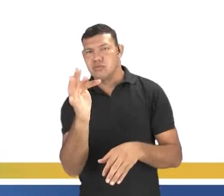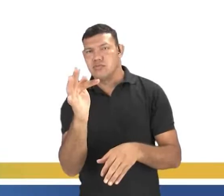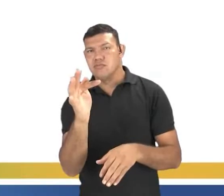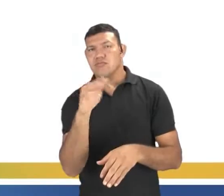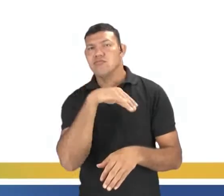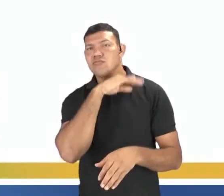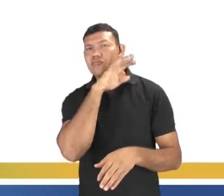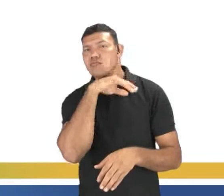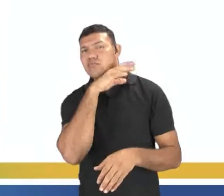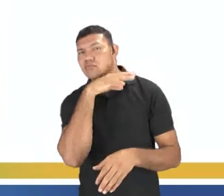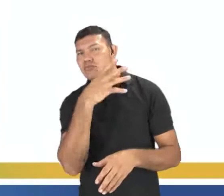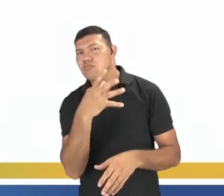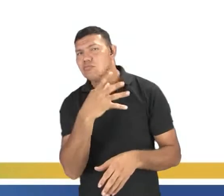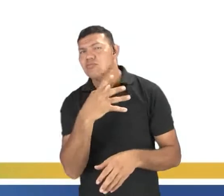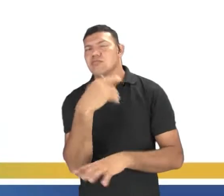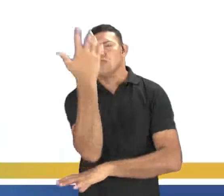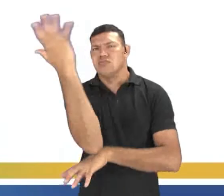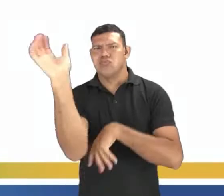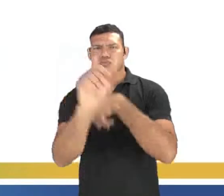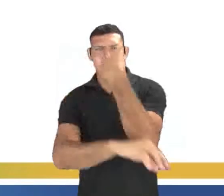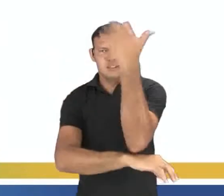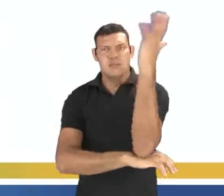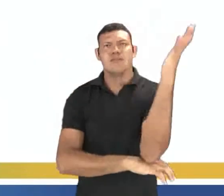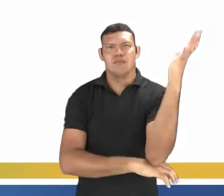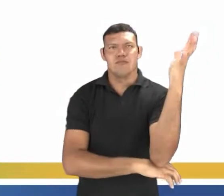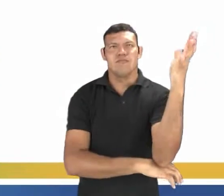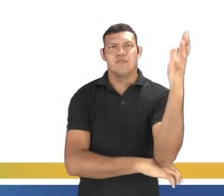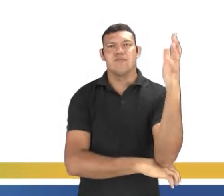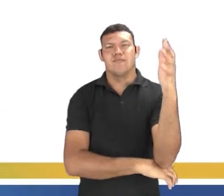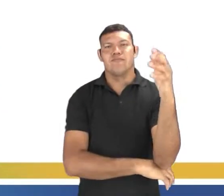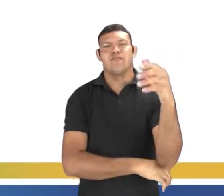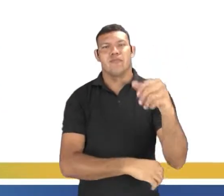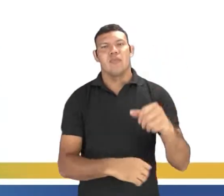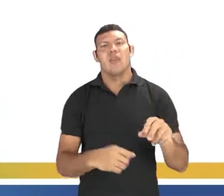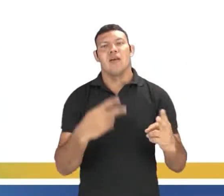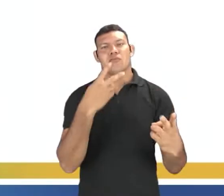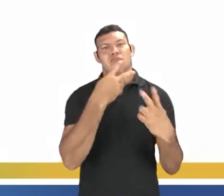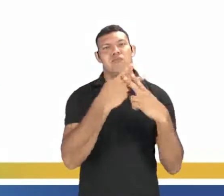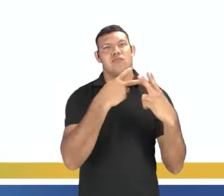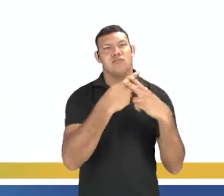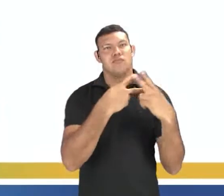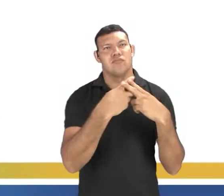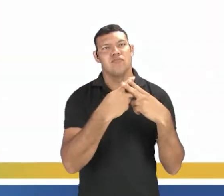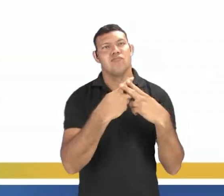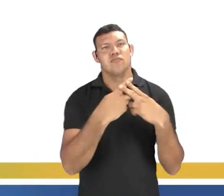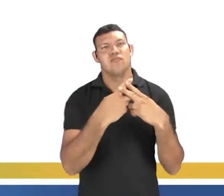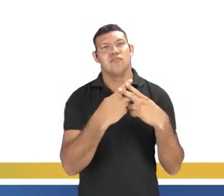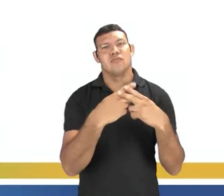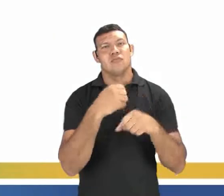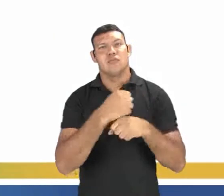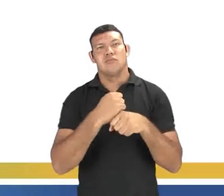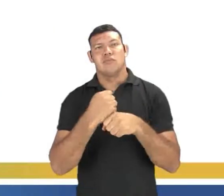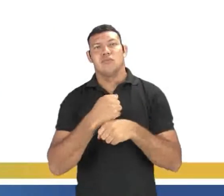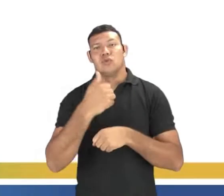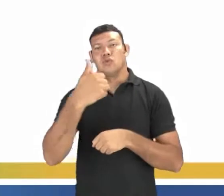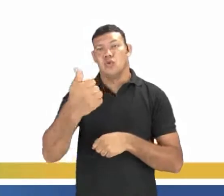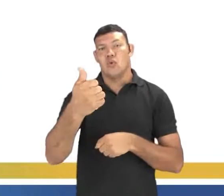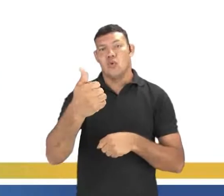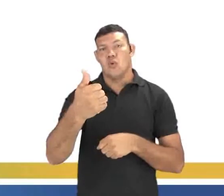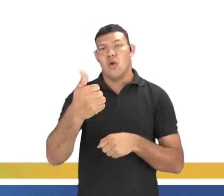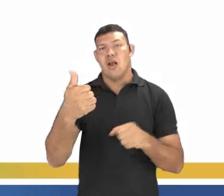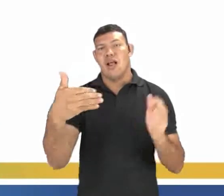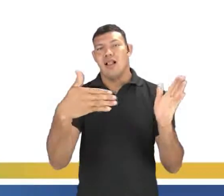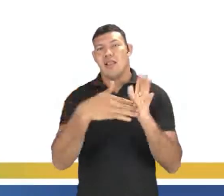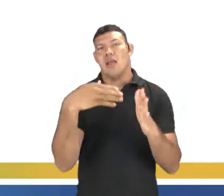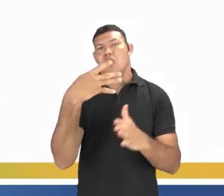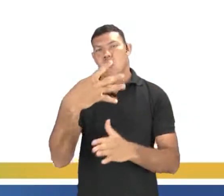reclusão, certo? De 1 a 4 anos e ainda tem a multa. Então, gente, vocês estão vendo aí